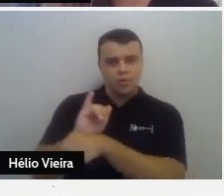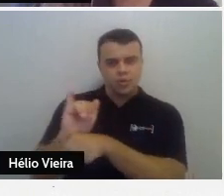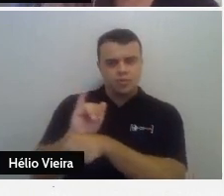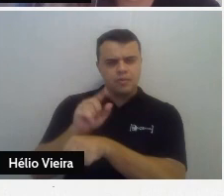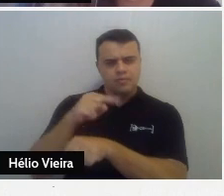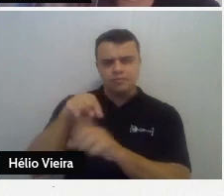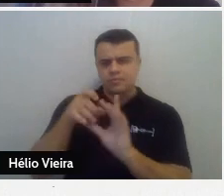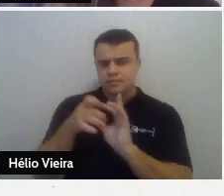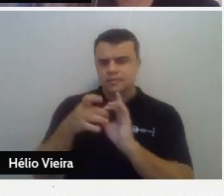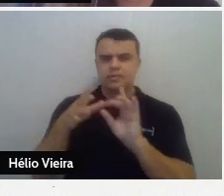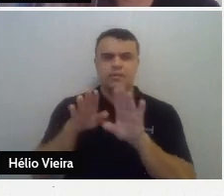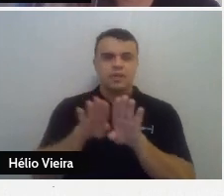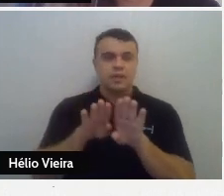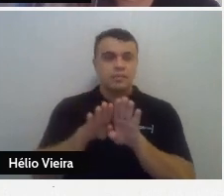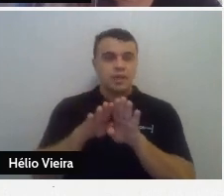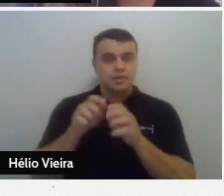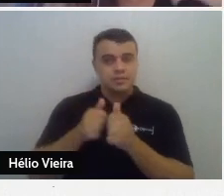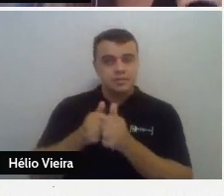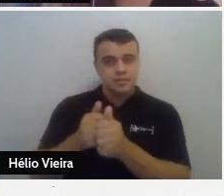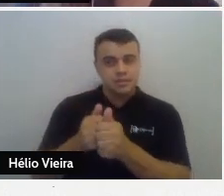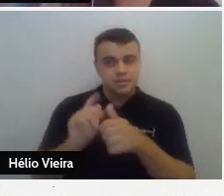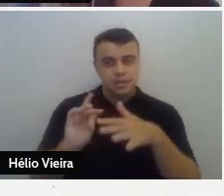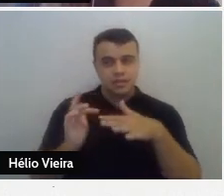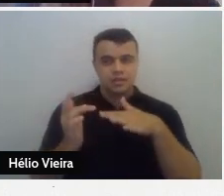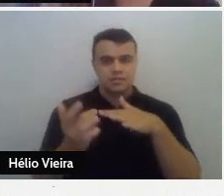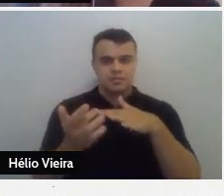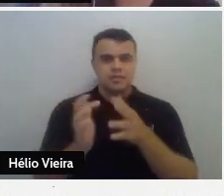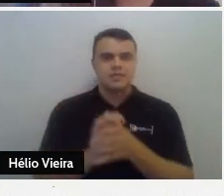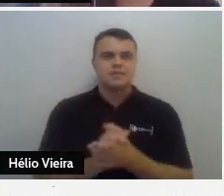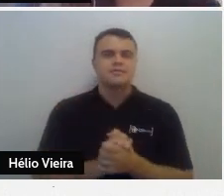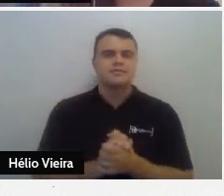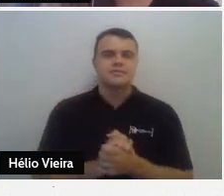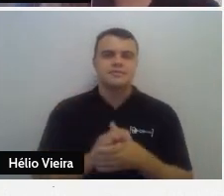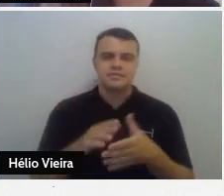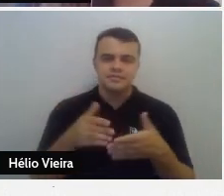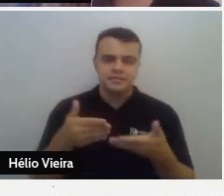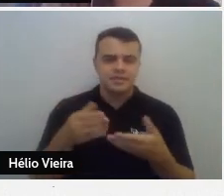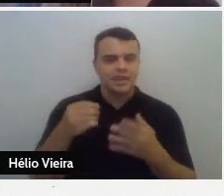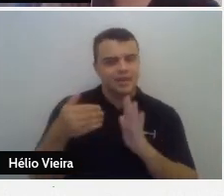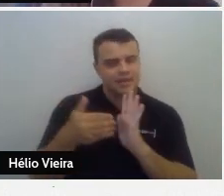vontade. Nos siga nas redes sociais e